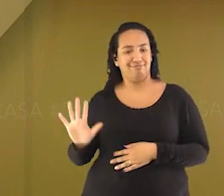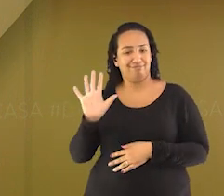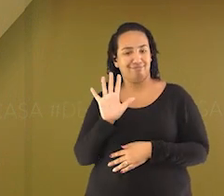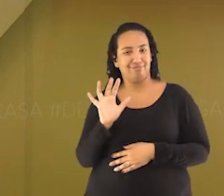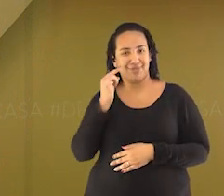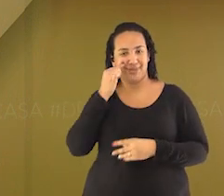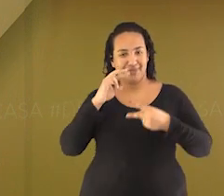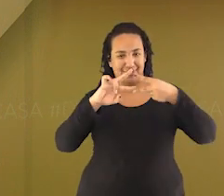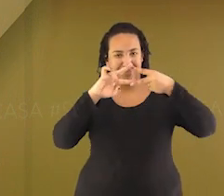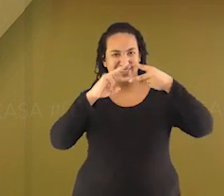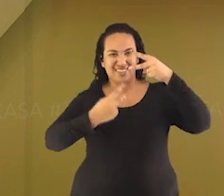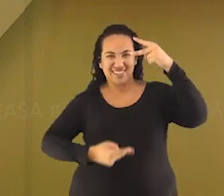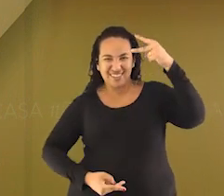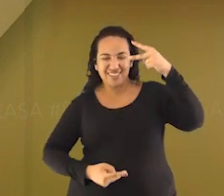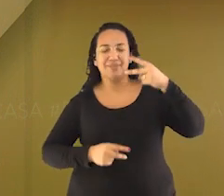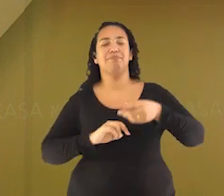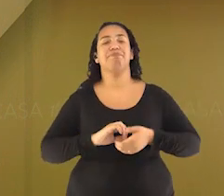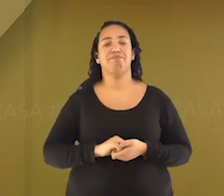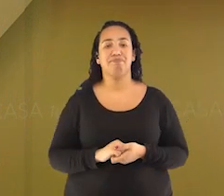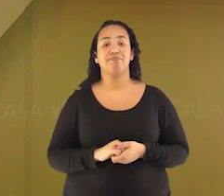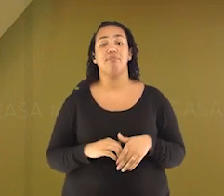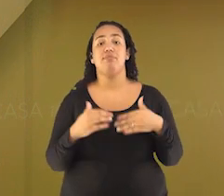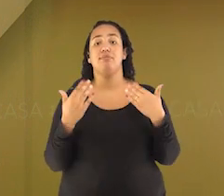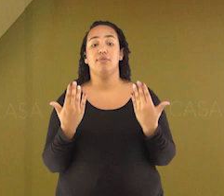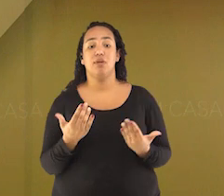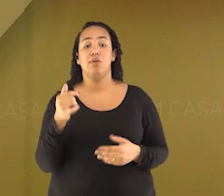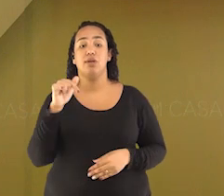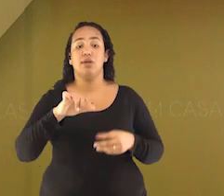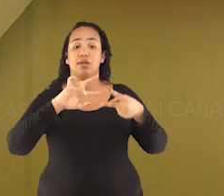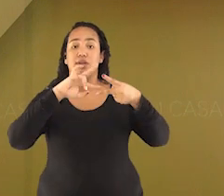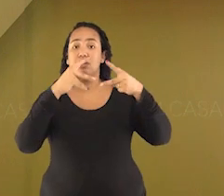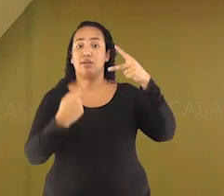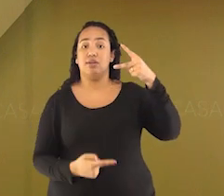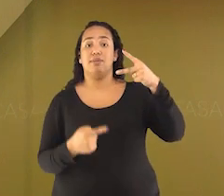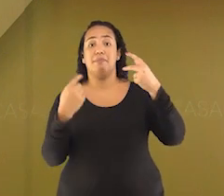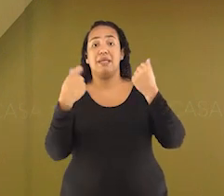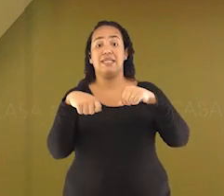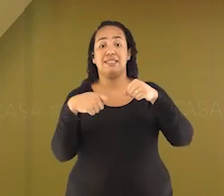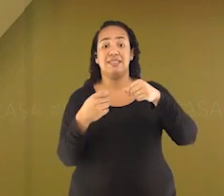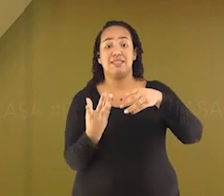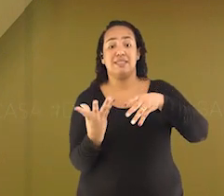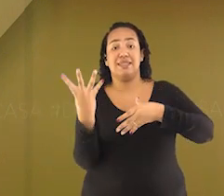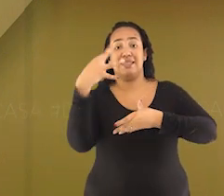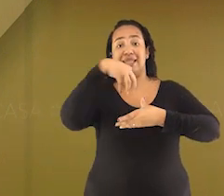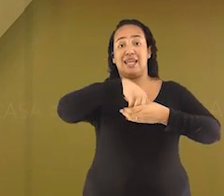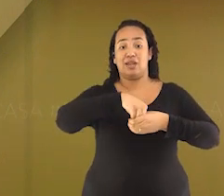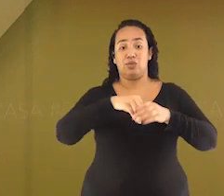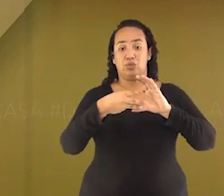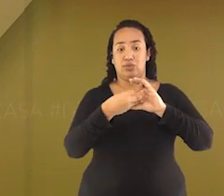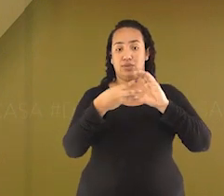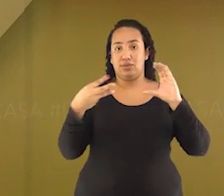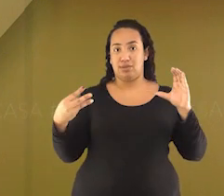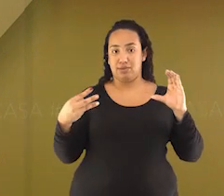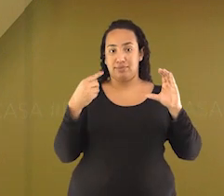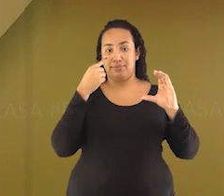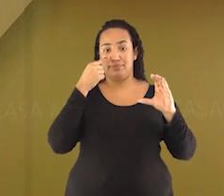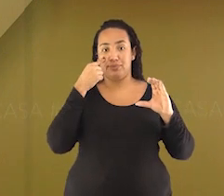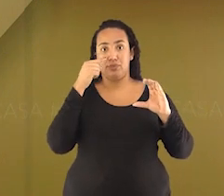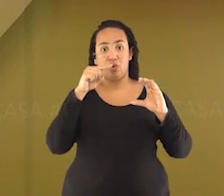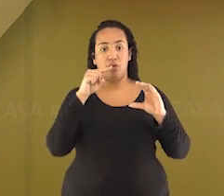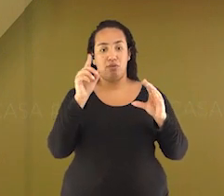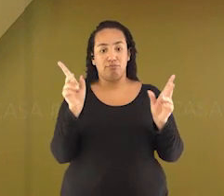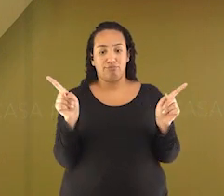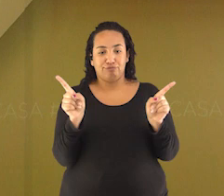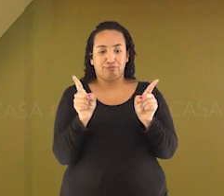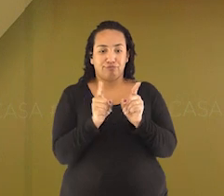que a gente pode ver, ele é bem alongado, né? E como ele precisa caber dentro da célula, ele se enrola em forma de